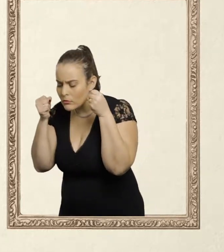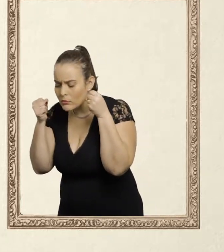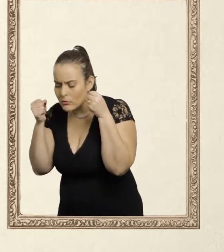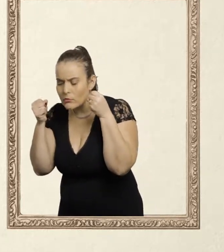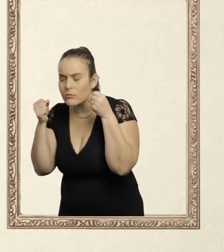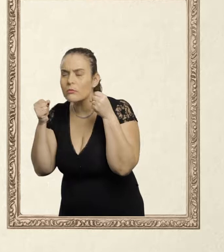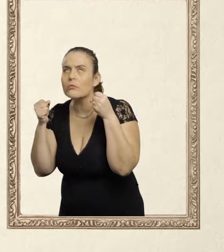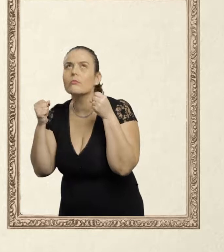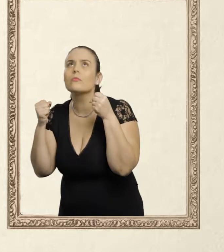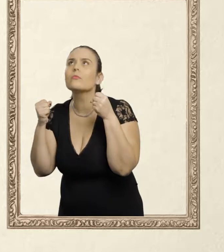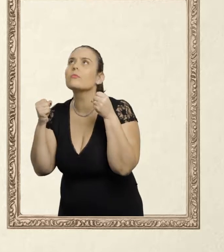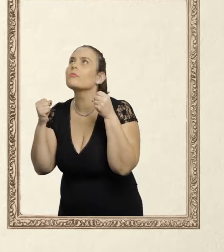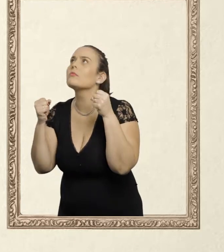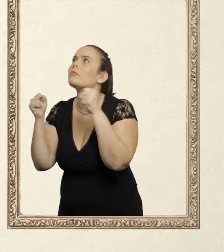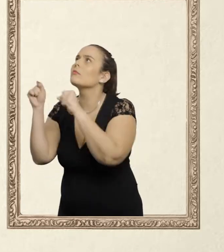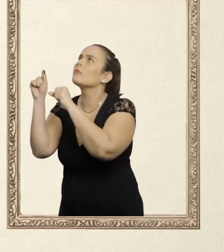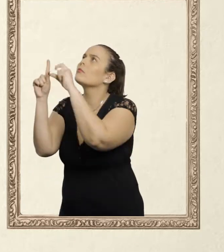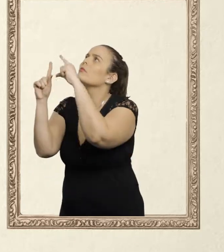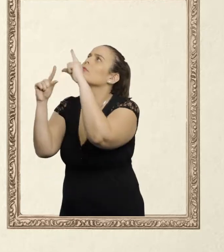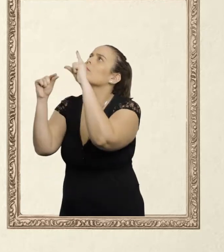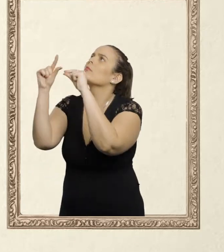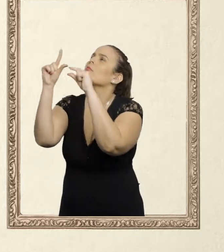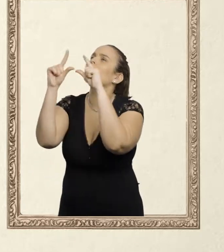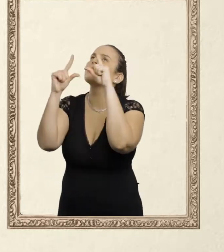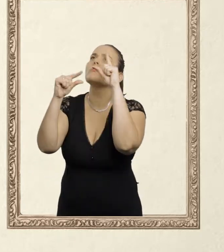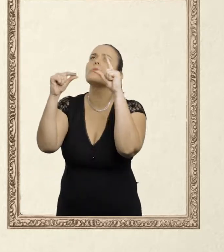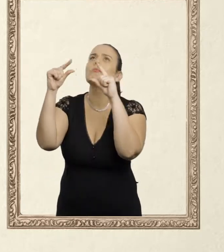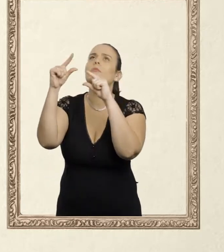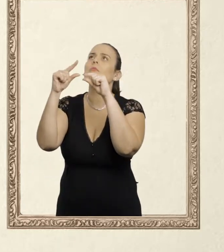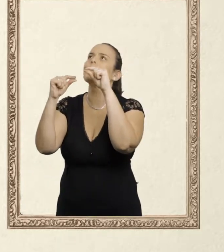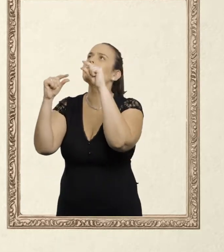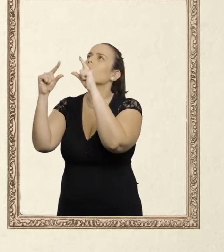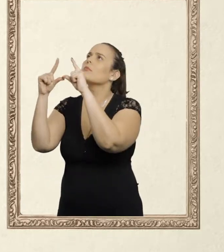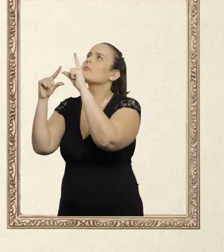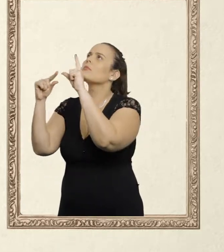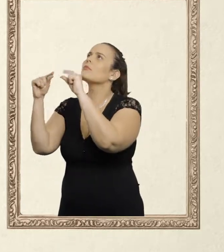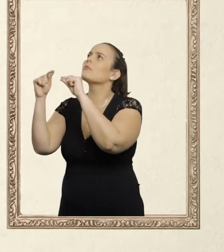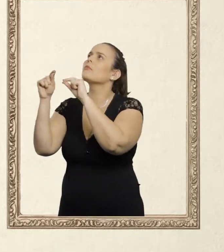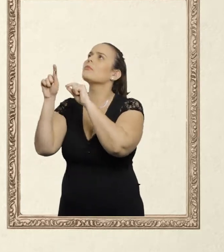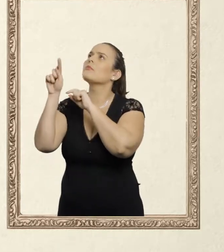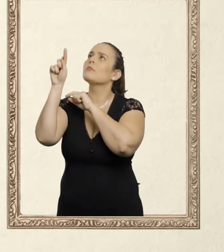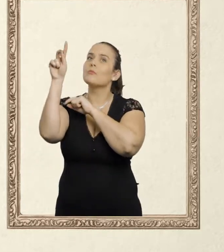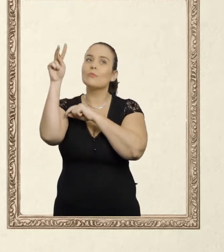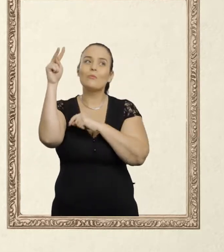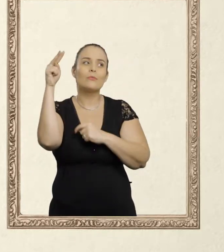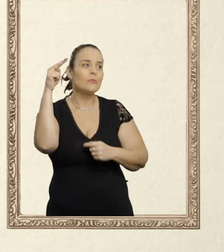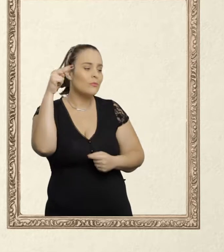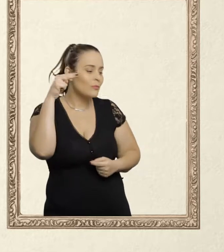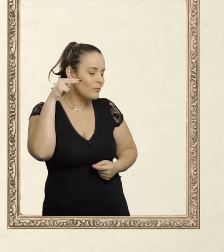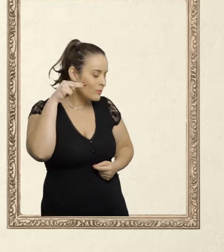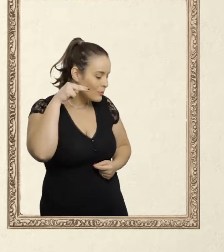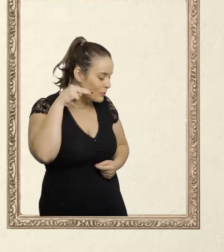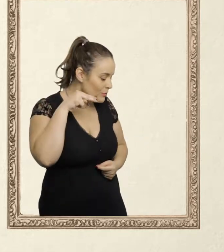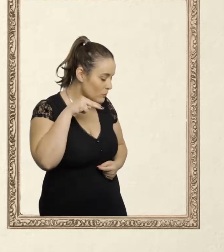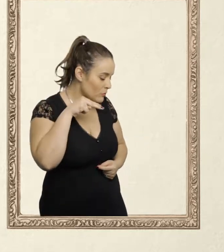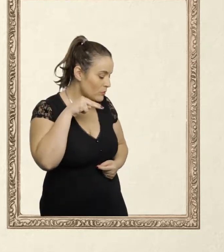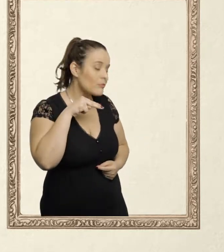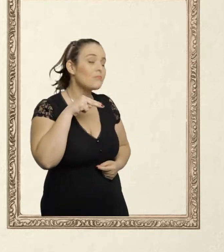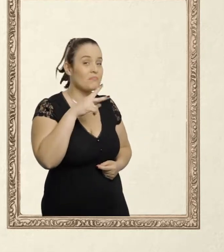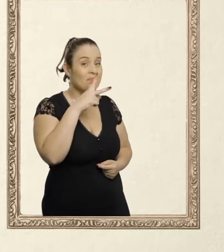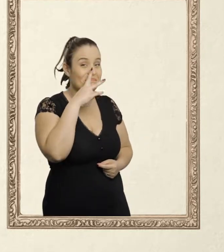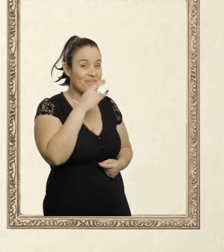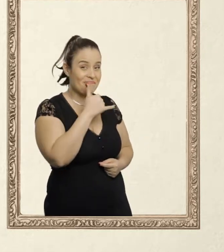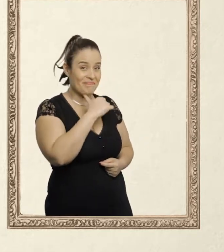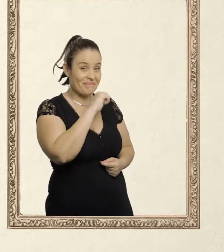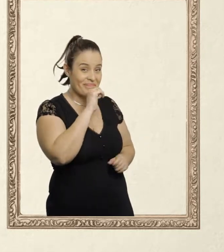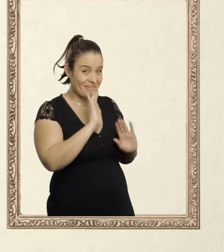foi olhar na janela. Tinha muitas estrelas no céu. As estrelas no céu ficaram observando o senhor e a Sra.